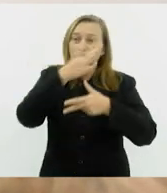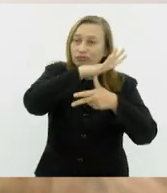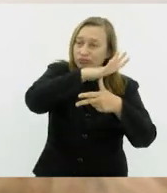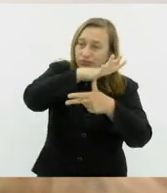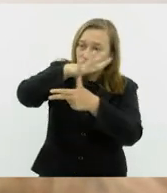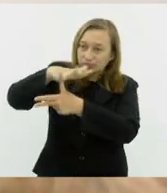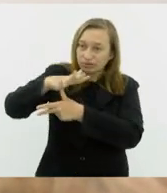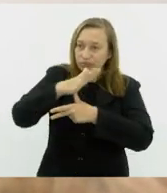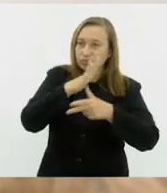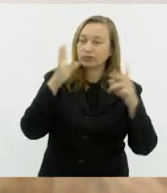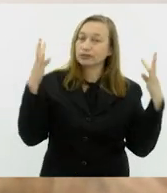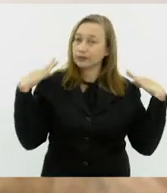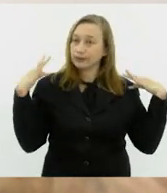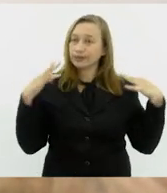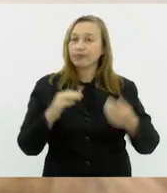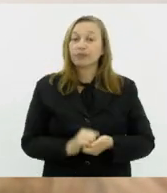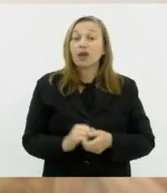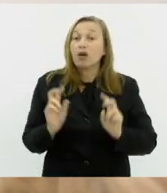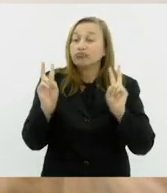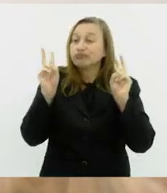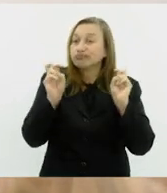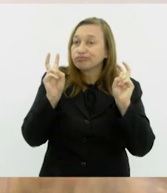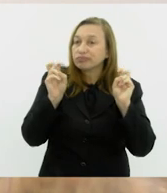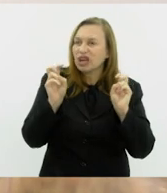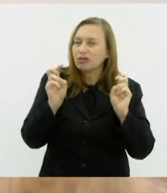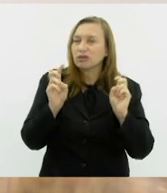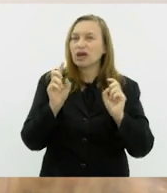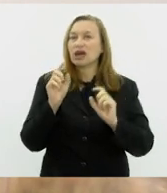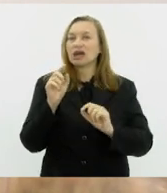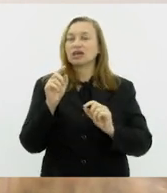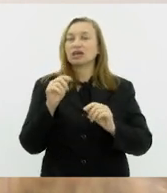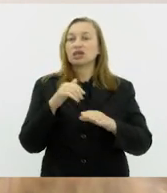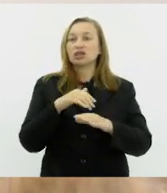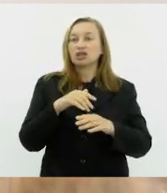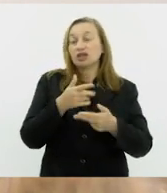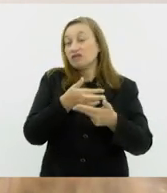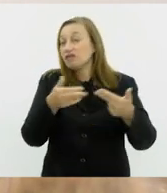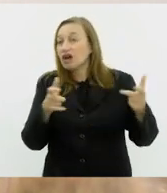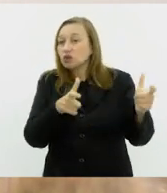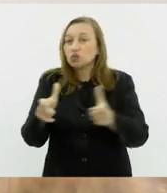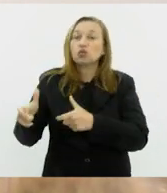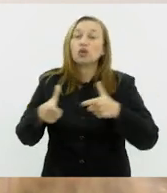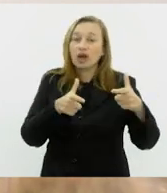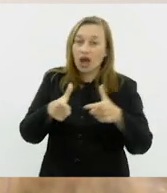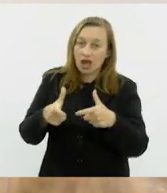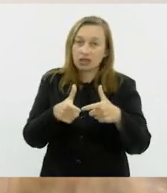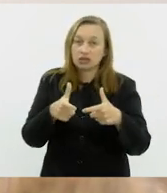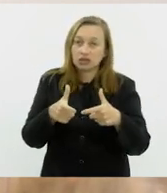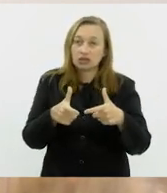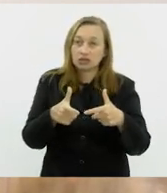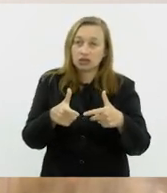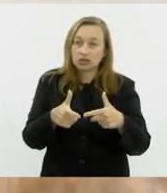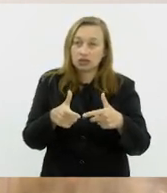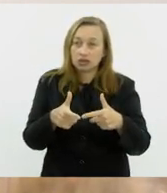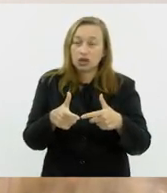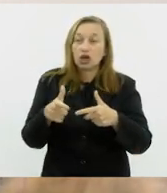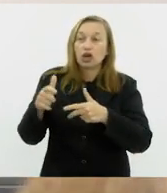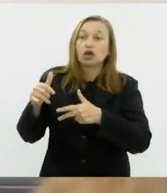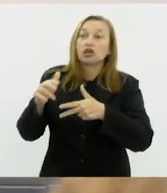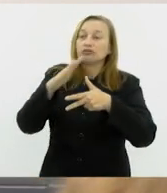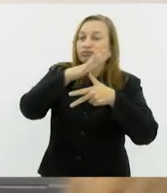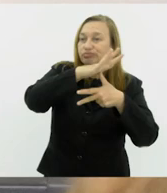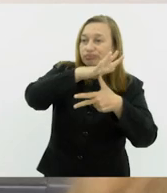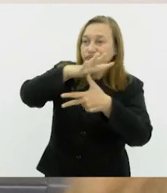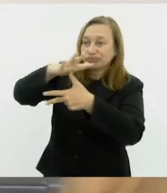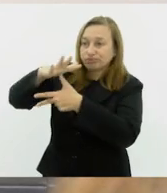voos turísticos. Bom, um tema que ressoa não só aqui no Rio de Janeiro, mas em diversas cidades ao redor do mundo, onde o céu é frequentemente cruzado por